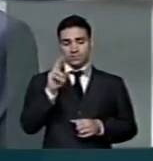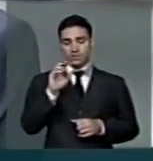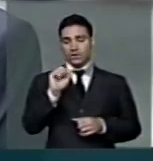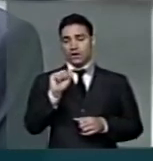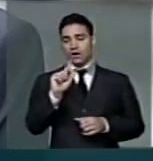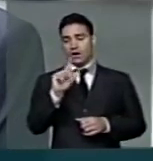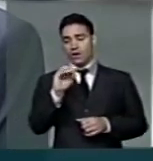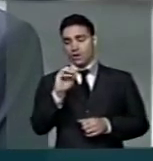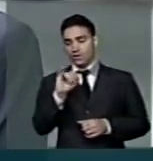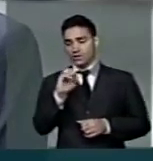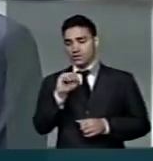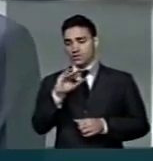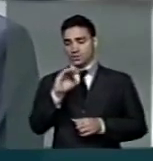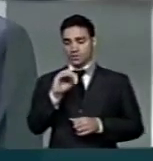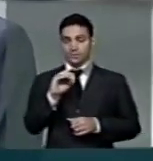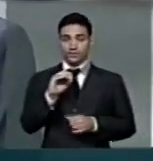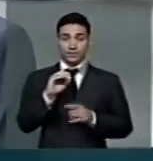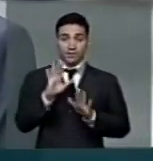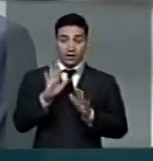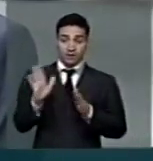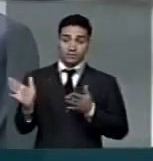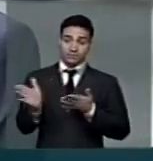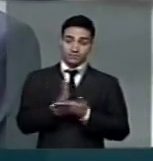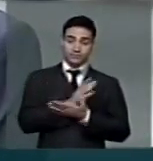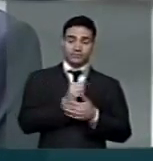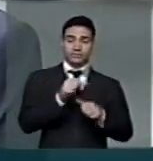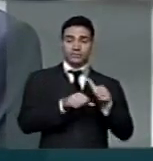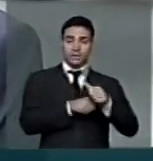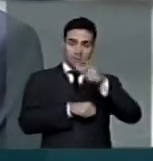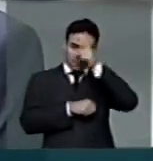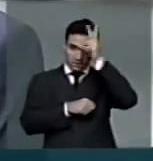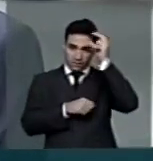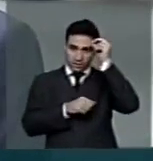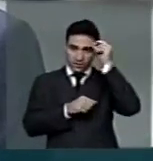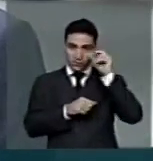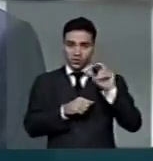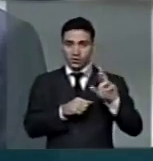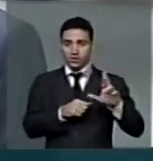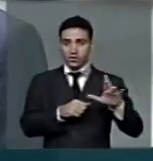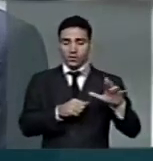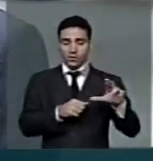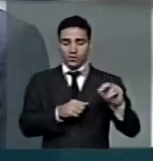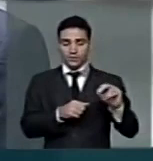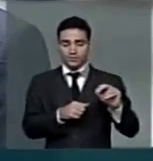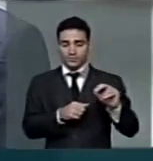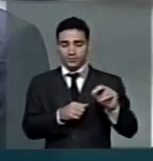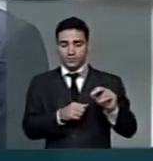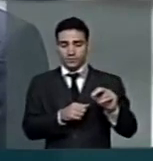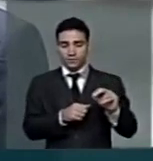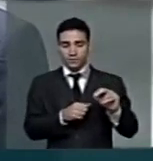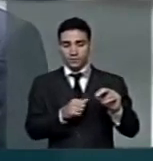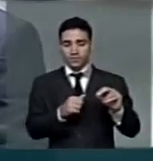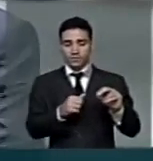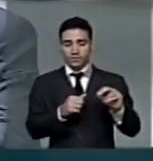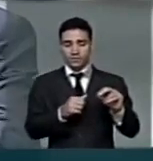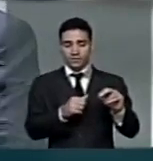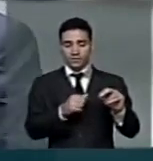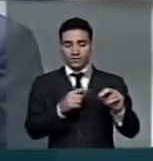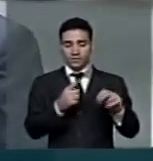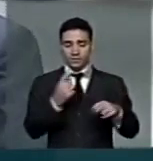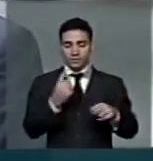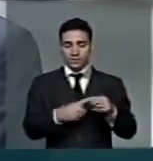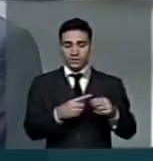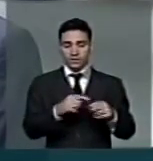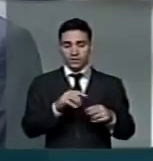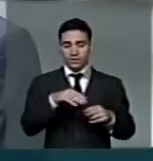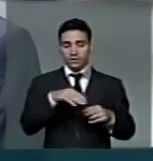Aloísio, que atualmente está prefeito no Rio de Janeiro. E Macaé. No nosso